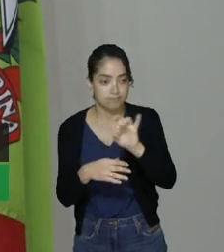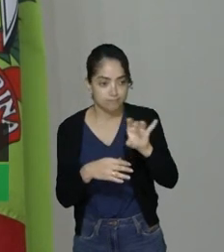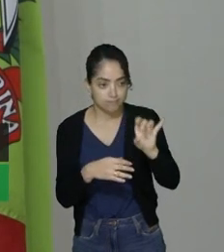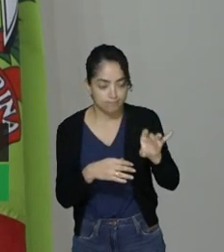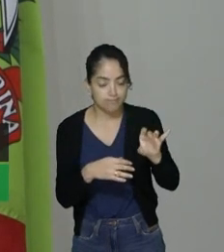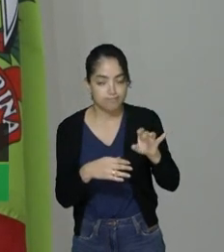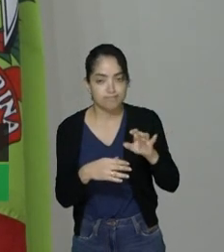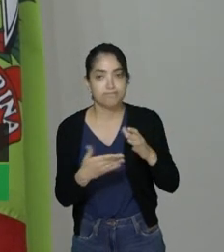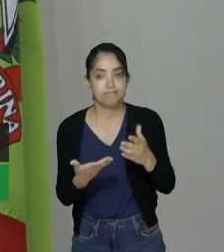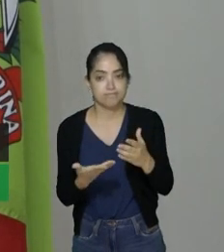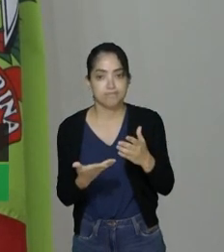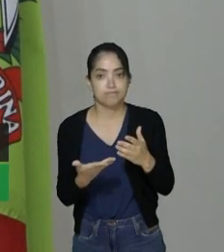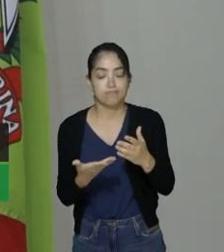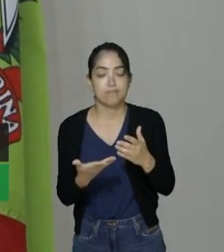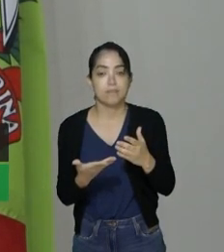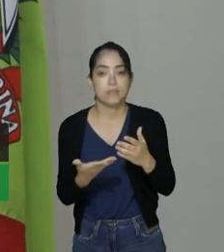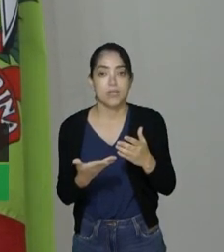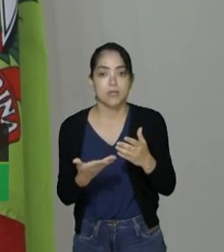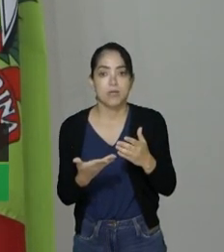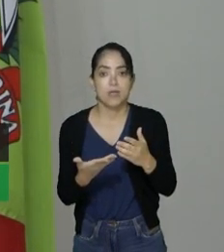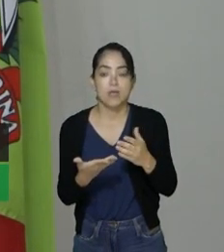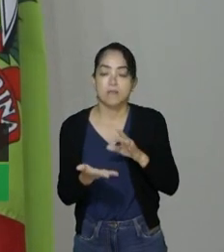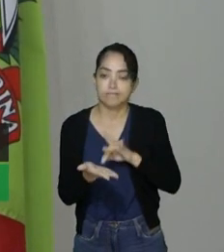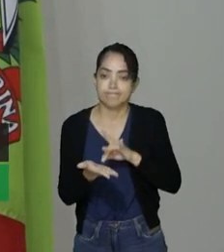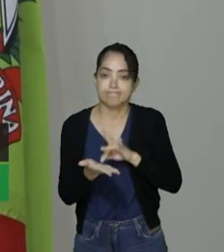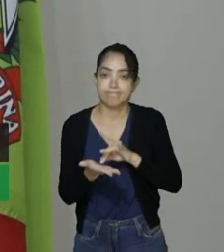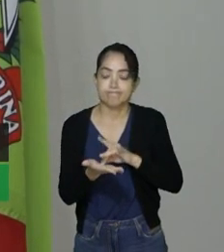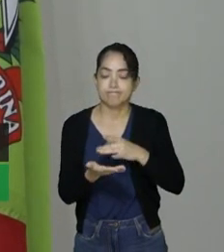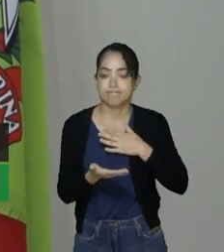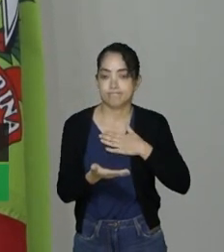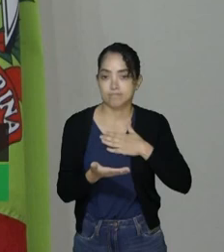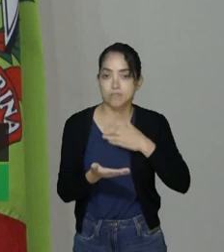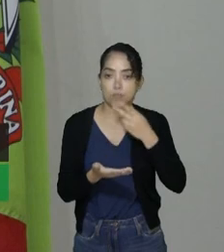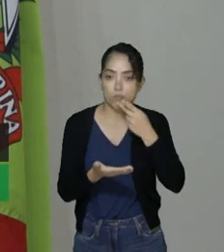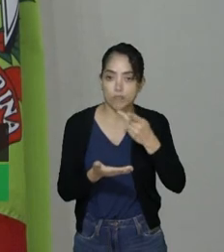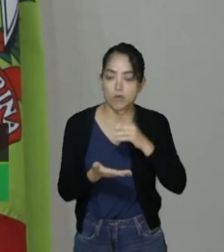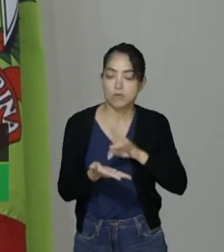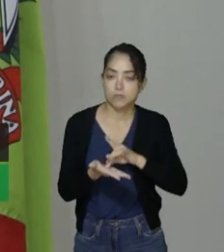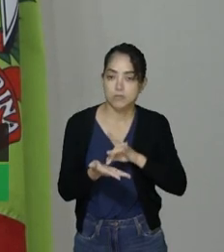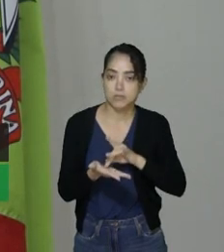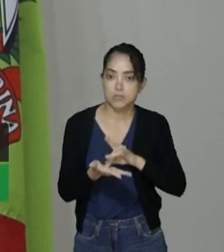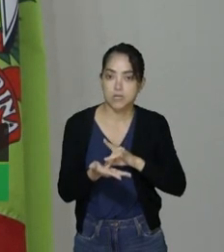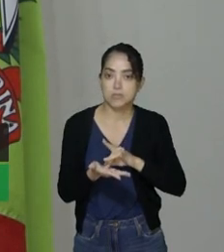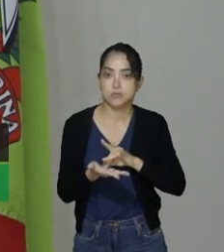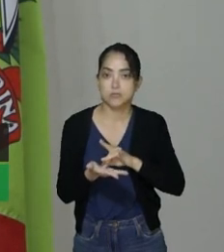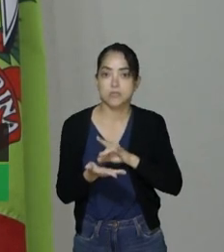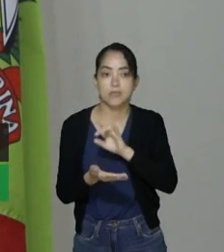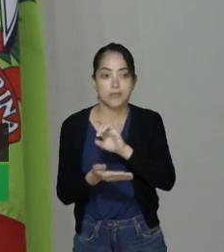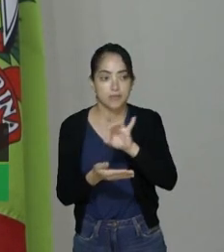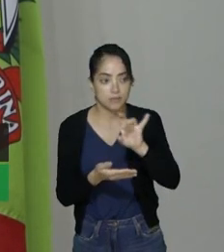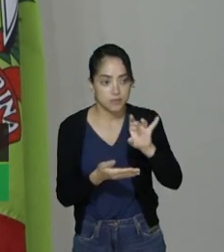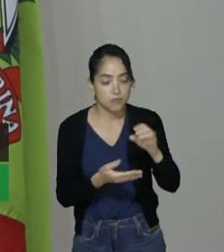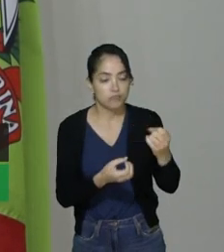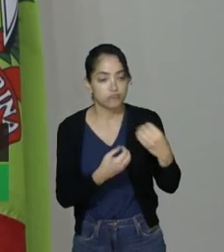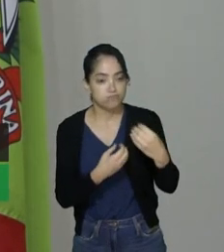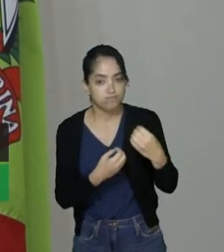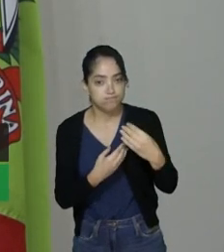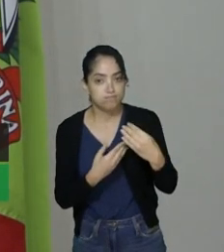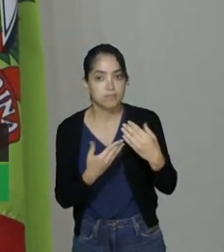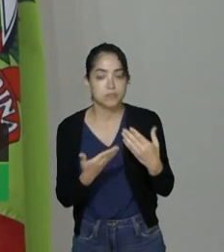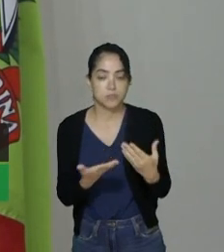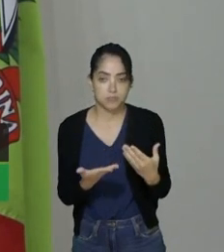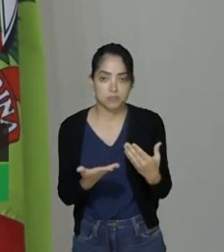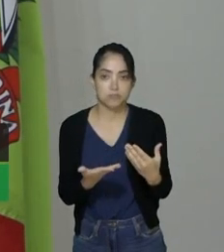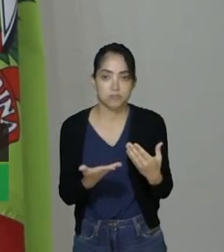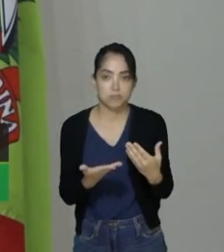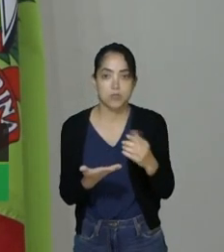de coração. Isso é muito sincero da minha parte. Cada um pôde me presentear com um pouquinho de si, cada um pôde me